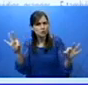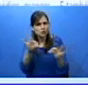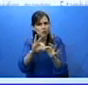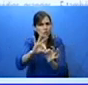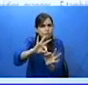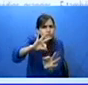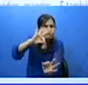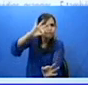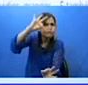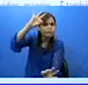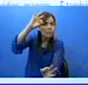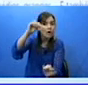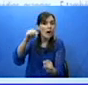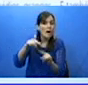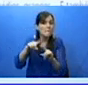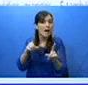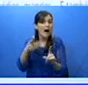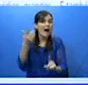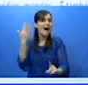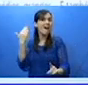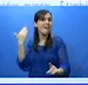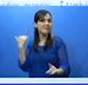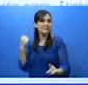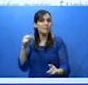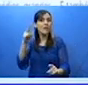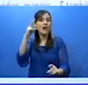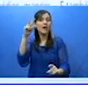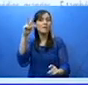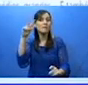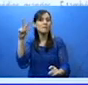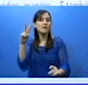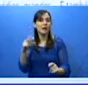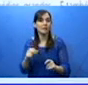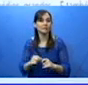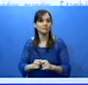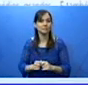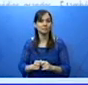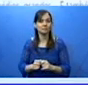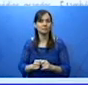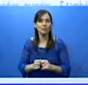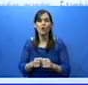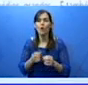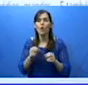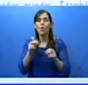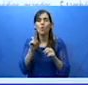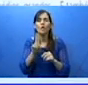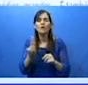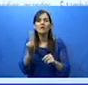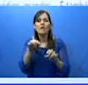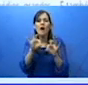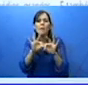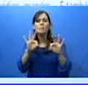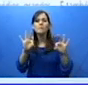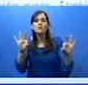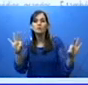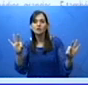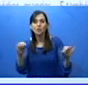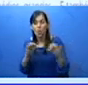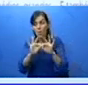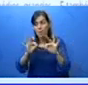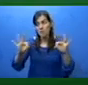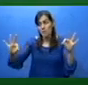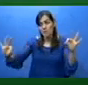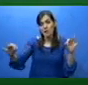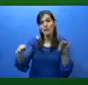mas antes, que tal relembrar algumas e conhecer outras? Unidades de medida de massa e de comprimento. Vamos